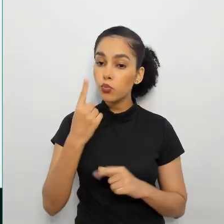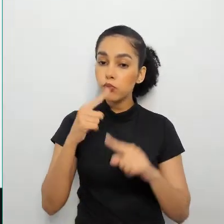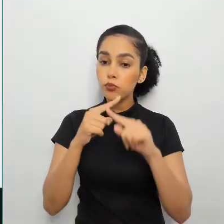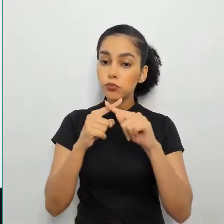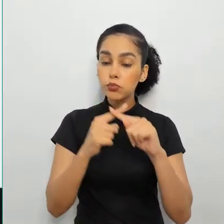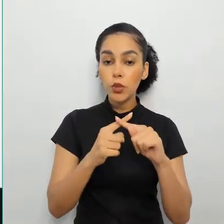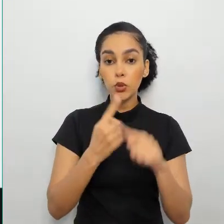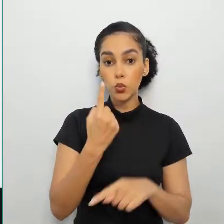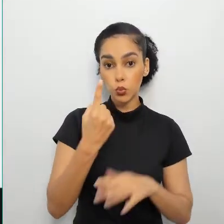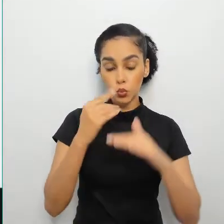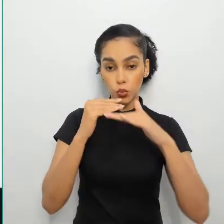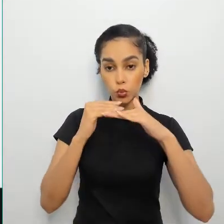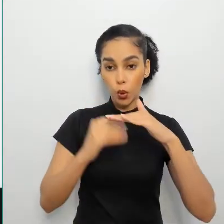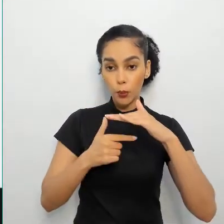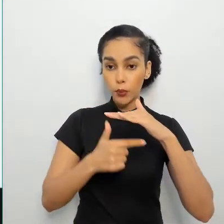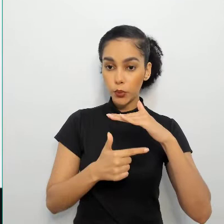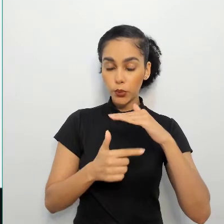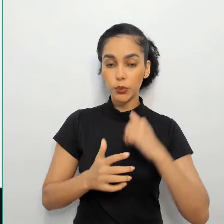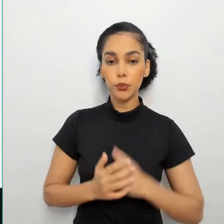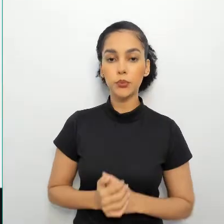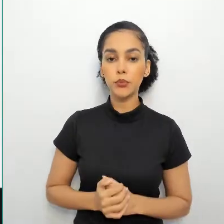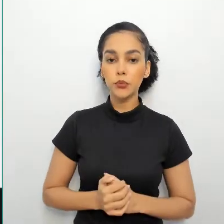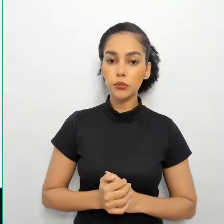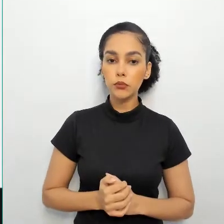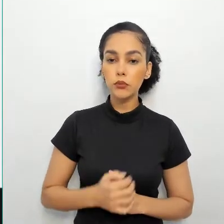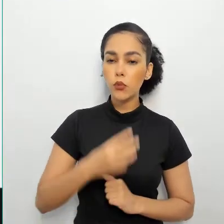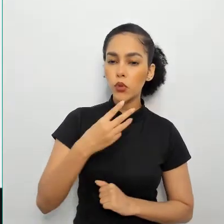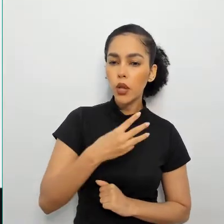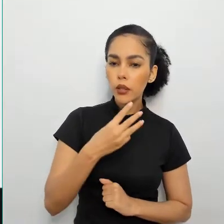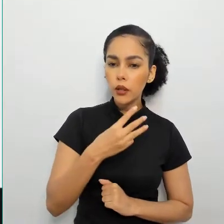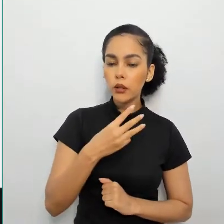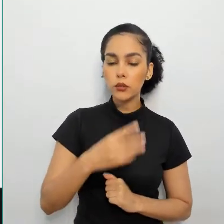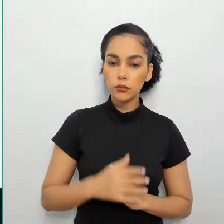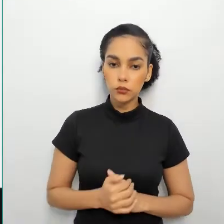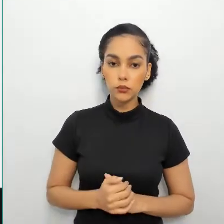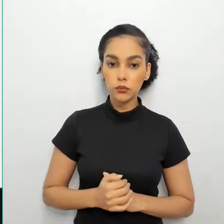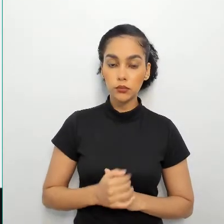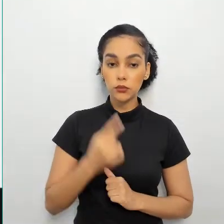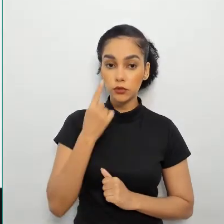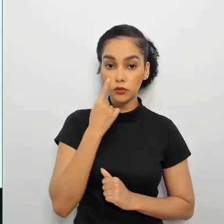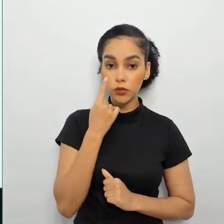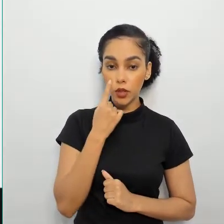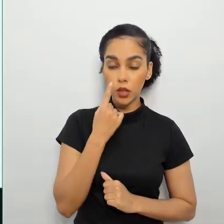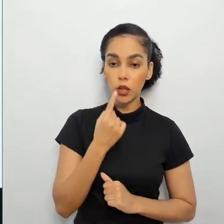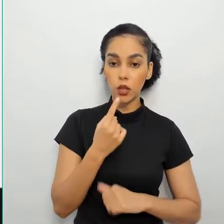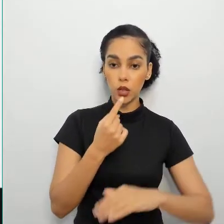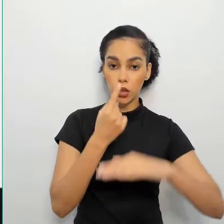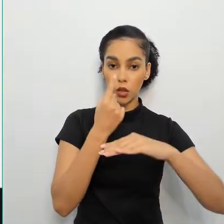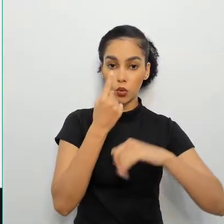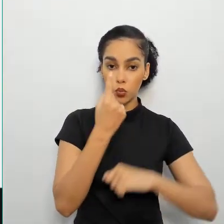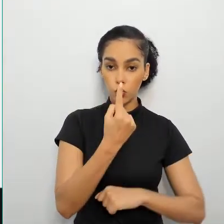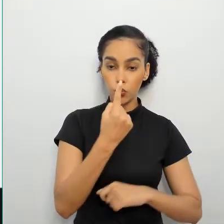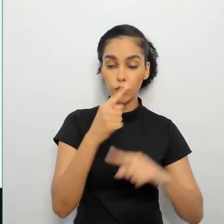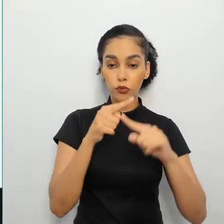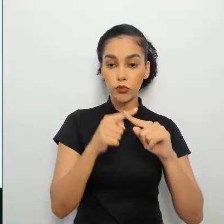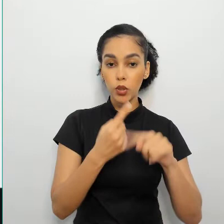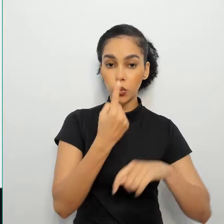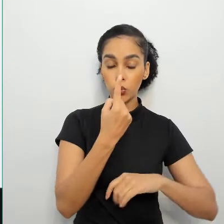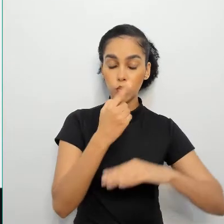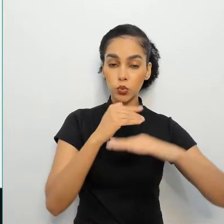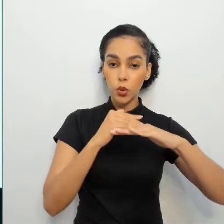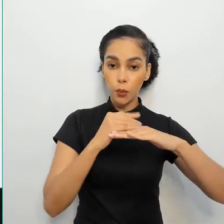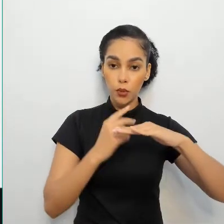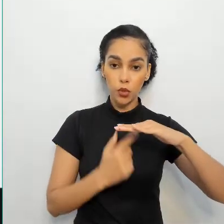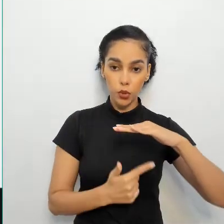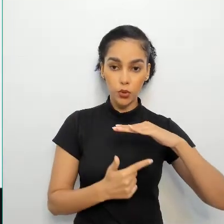1 multiplicado por 1 sobre 2. O terceiro termo, vocês observam que é o 1